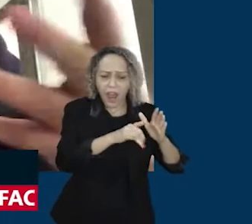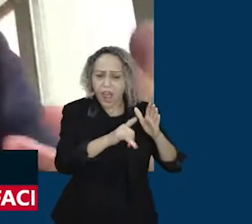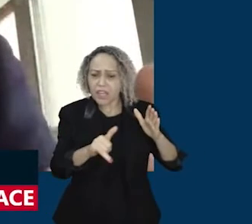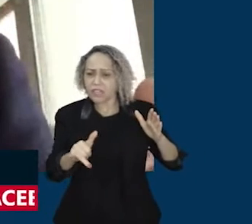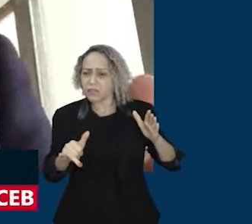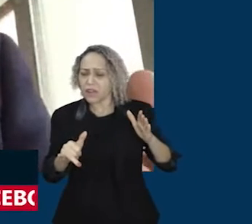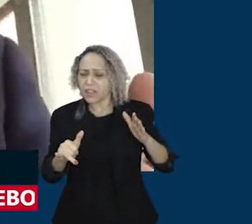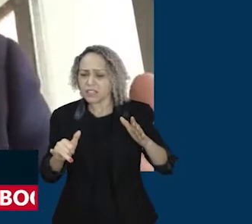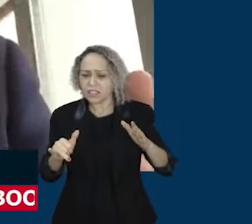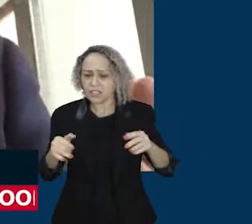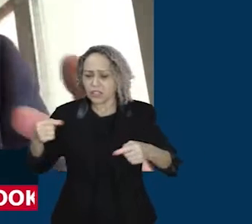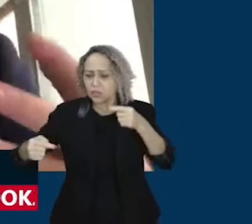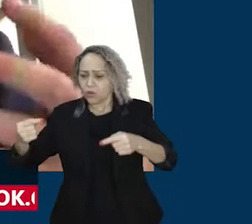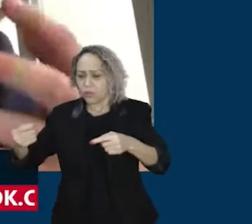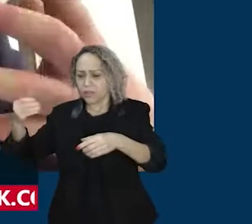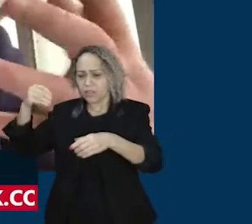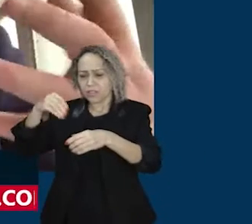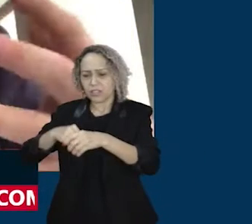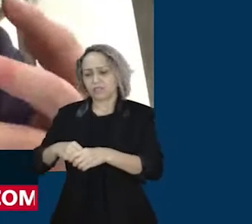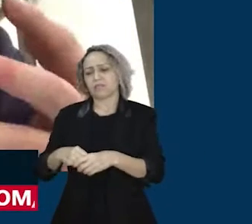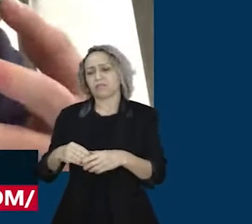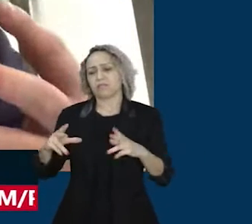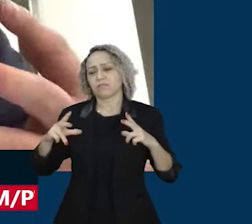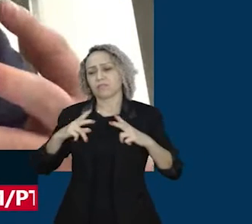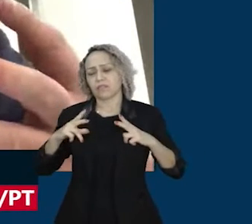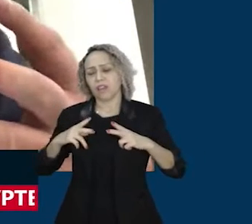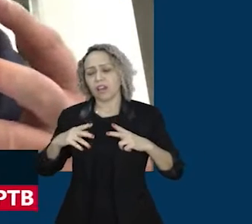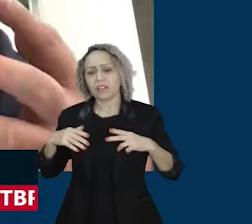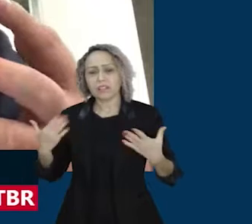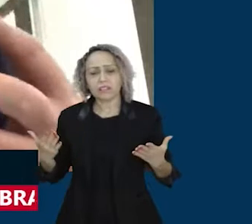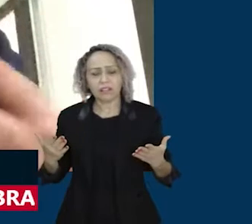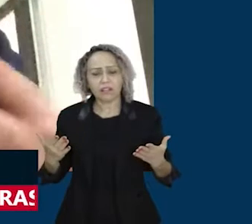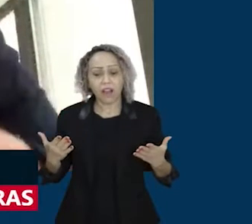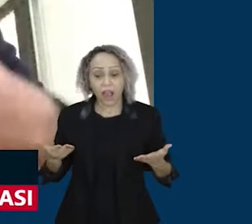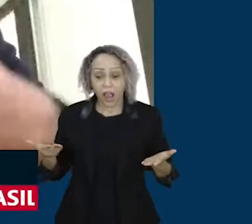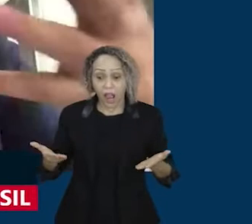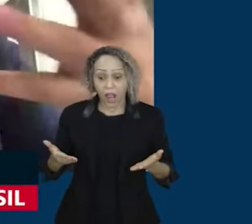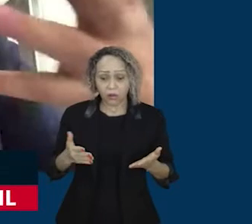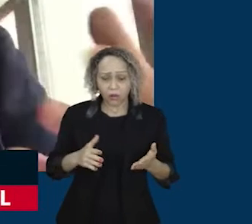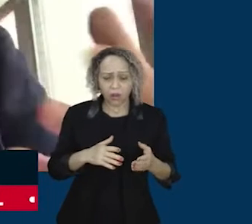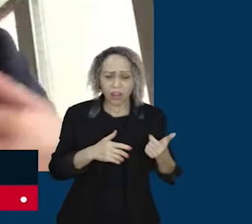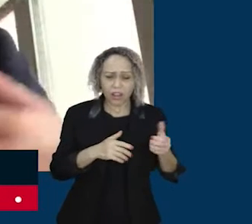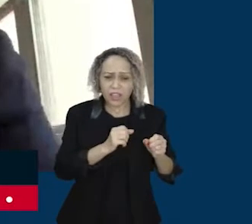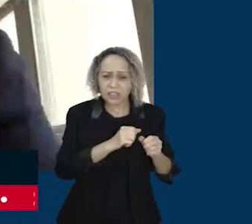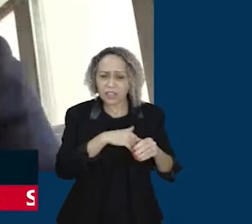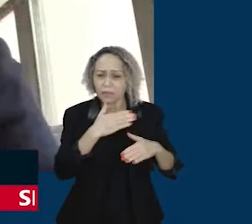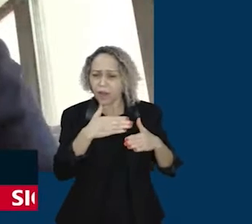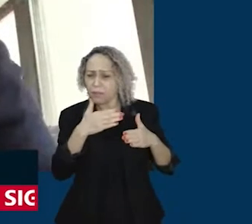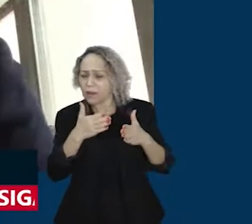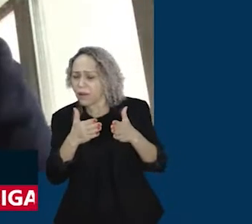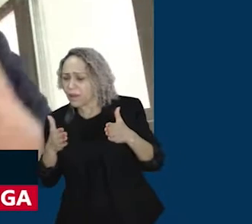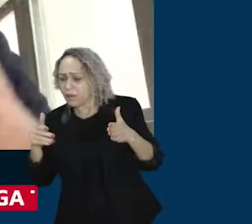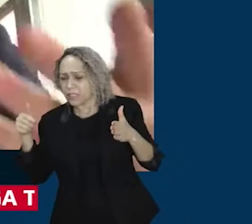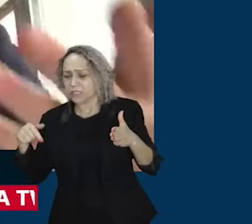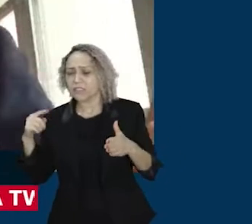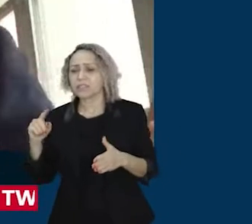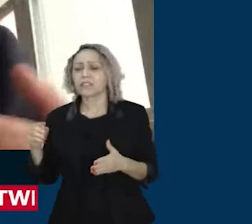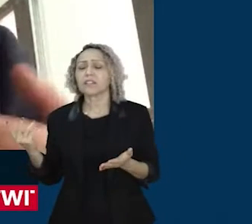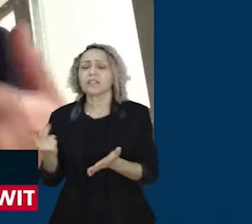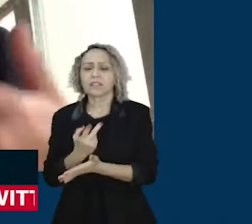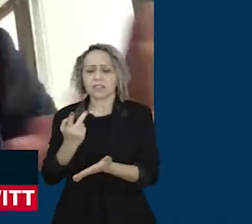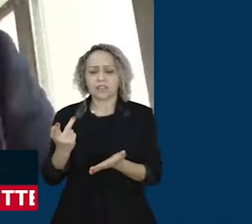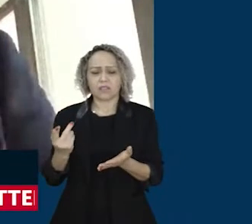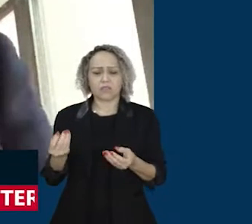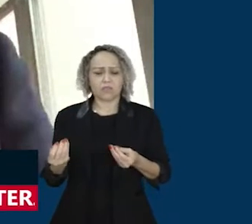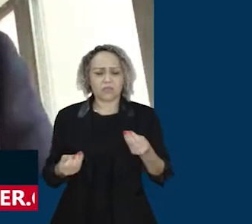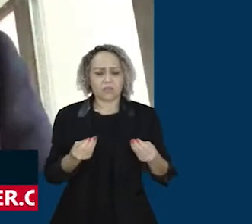esse setor cresceu. Então, se ela percentualmente abriu espaço, e não perdeu o mercado, mas abriu espaço,